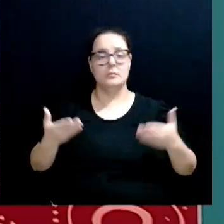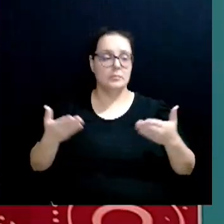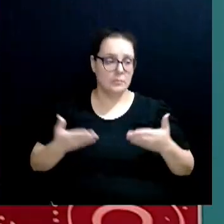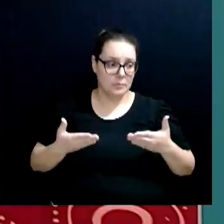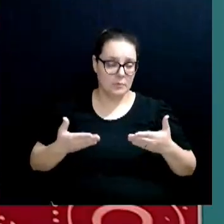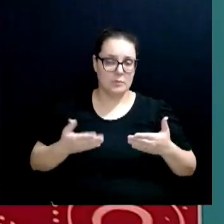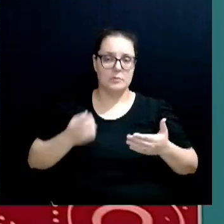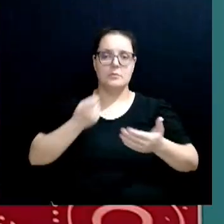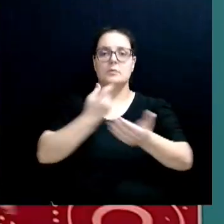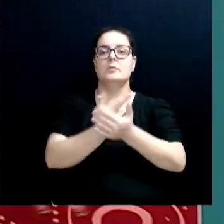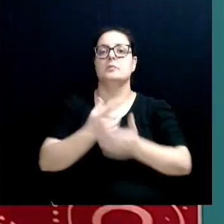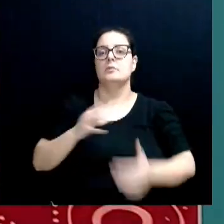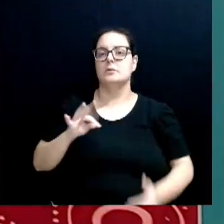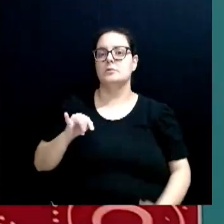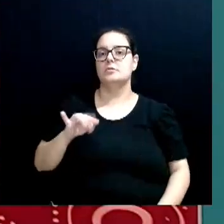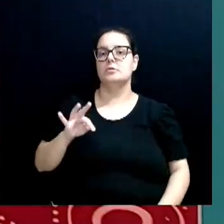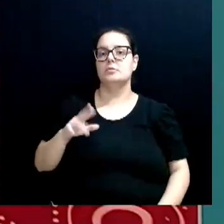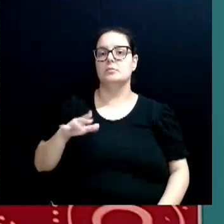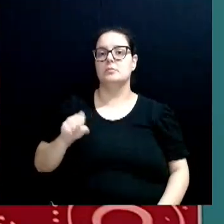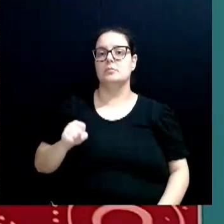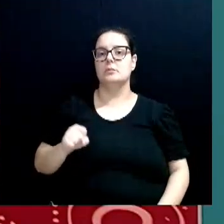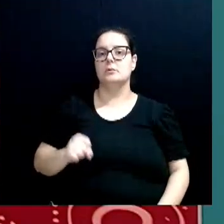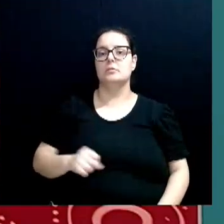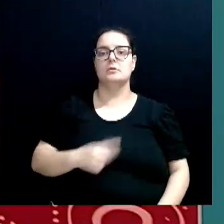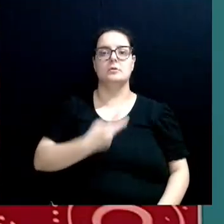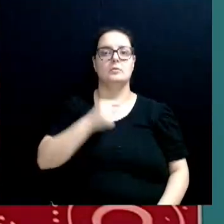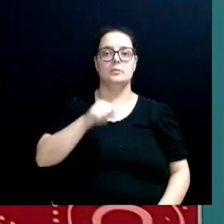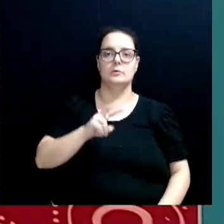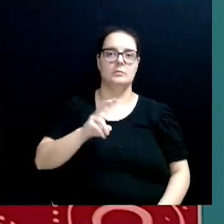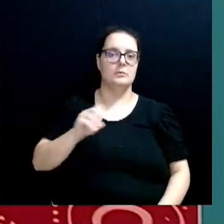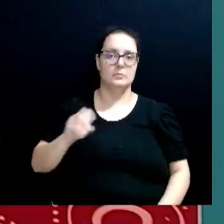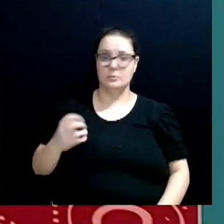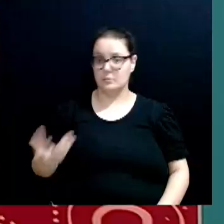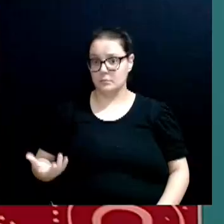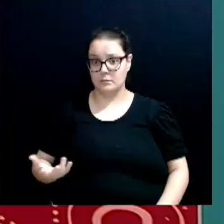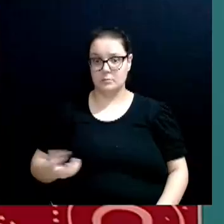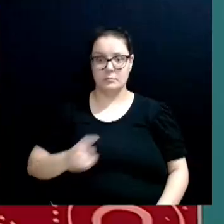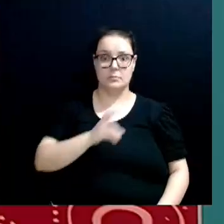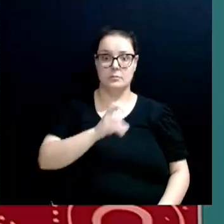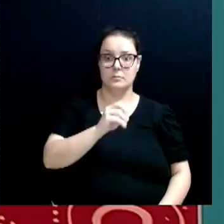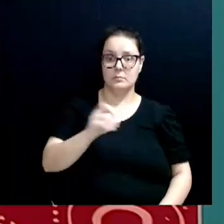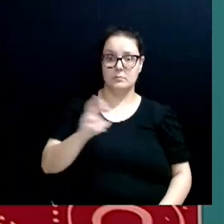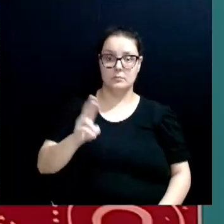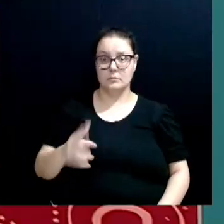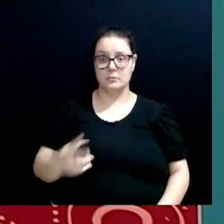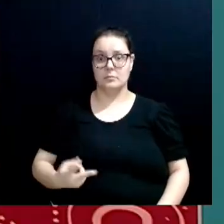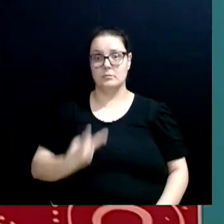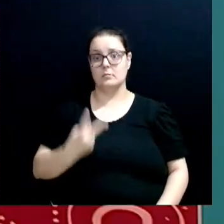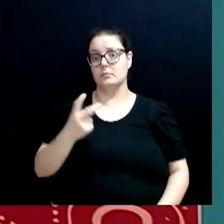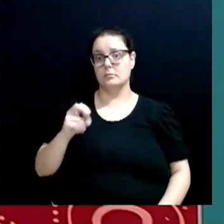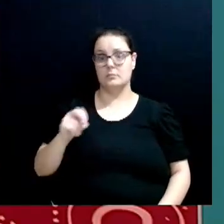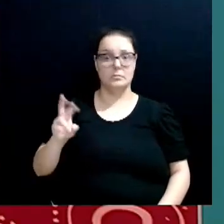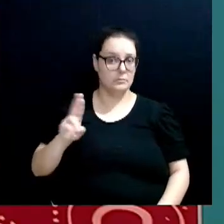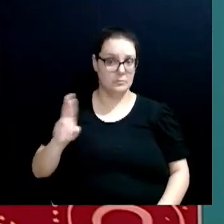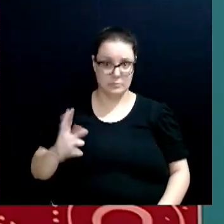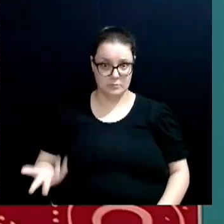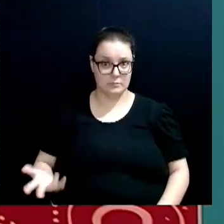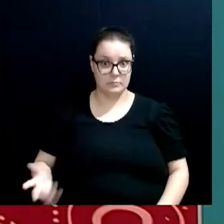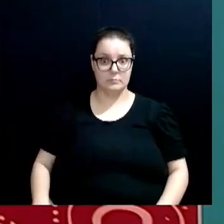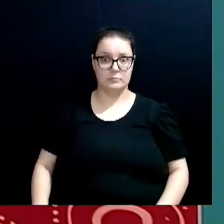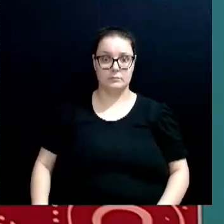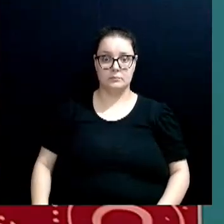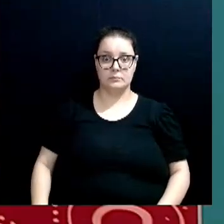Tem comenda de R$ 2.500, de 500, de 200. Então eu nunca